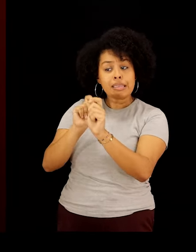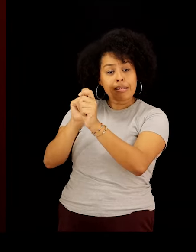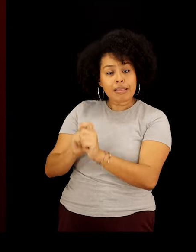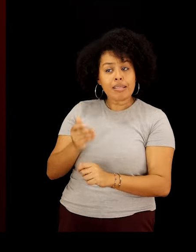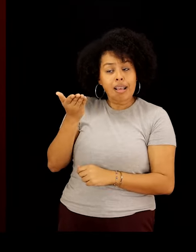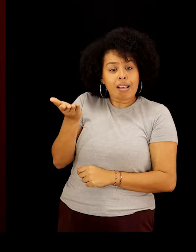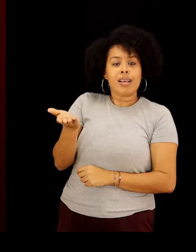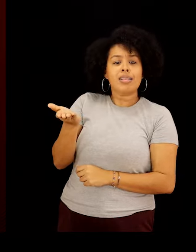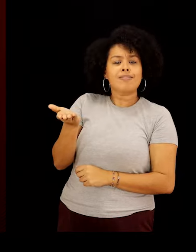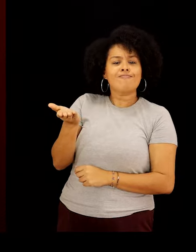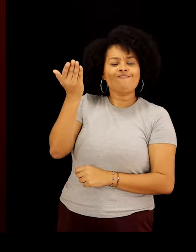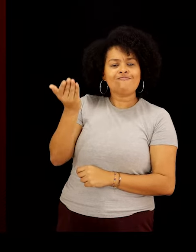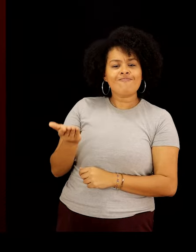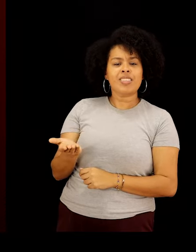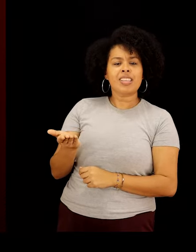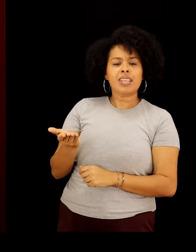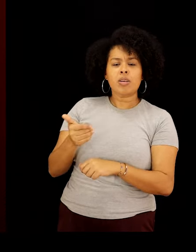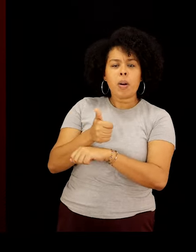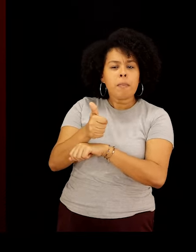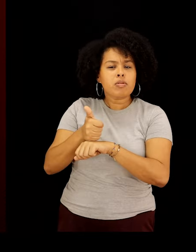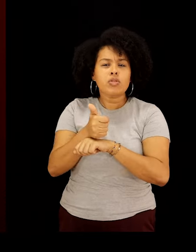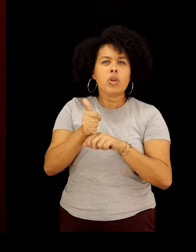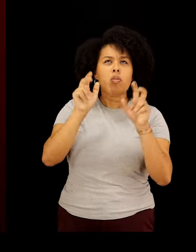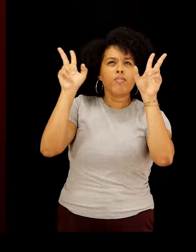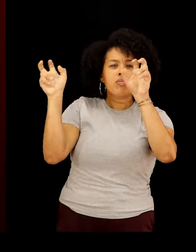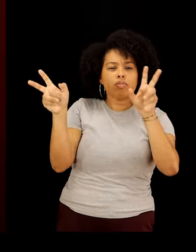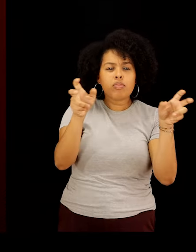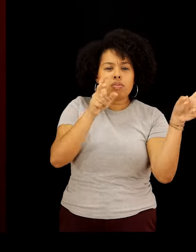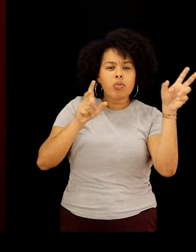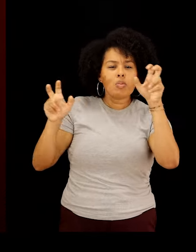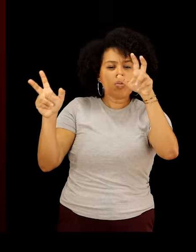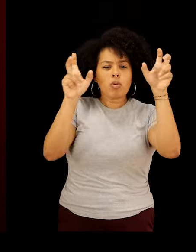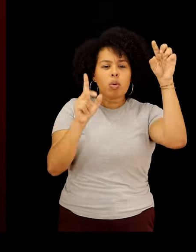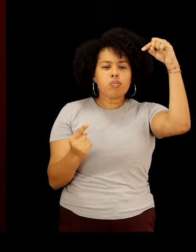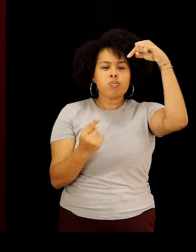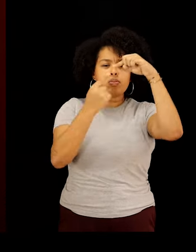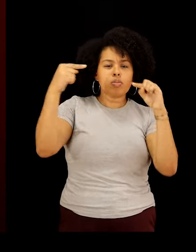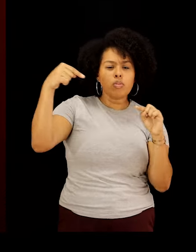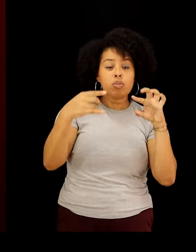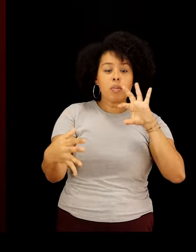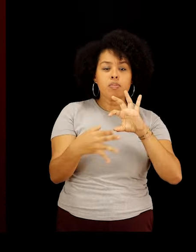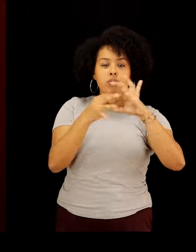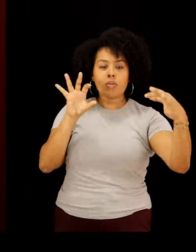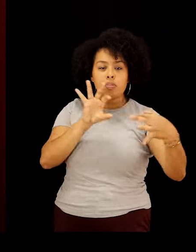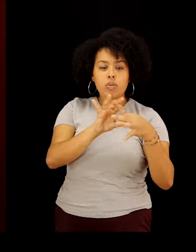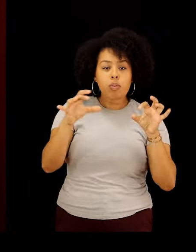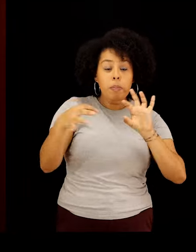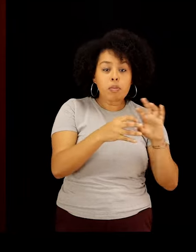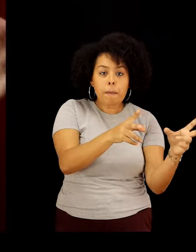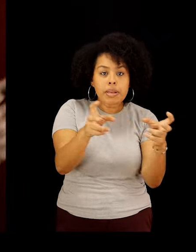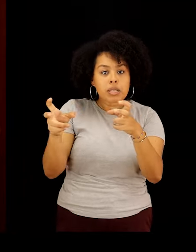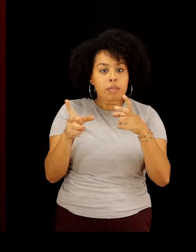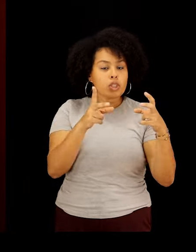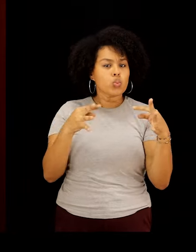E o Naná era uma figura que tinha, então, uma antena sideral, uma antena interplanetária, uma antena